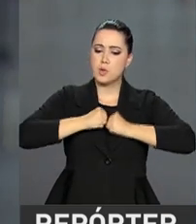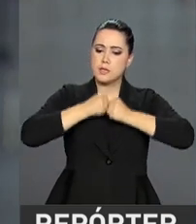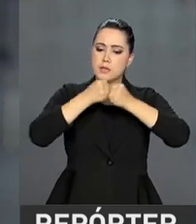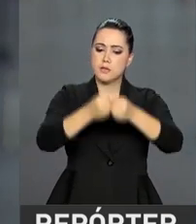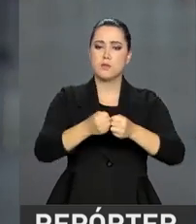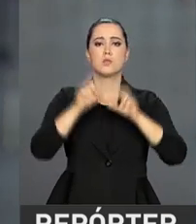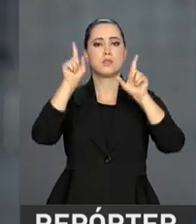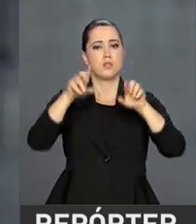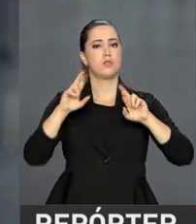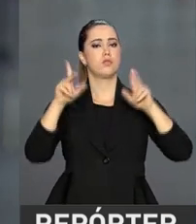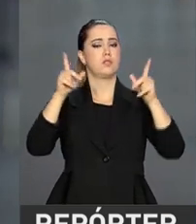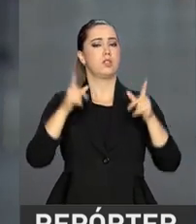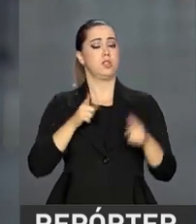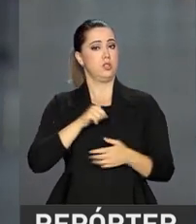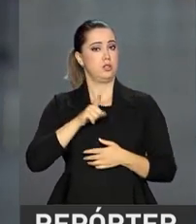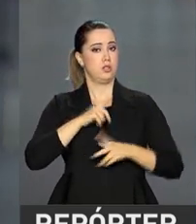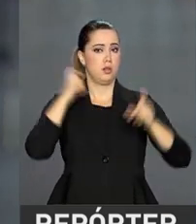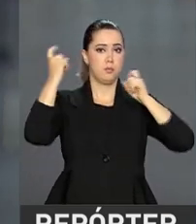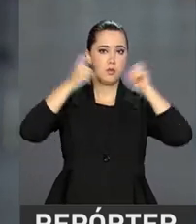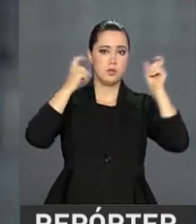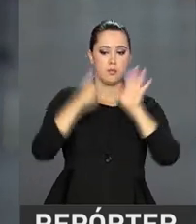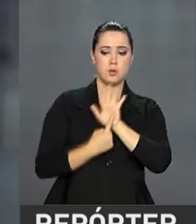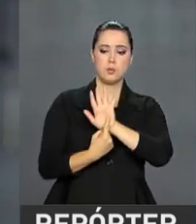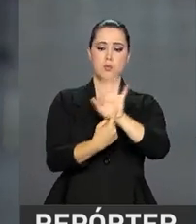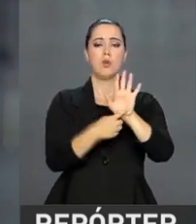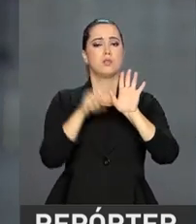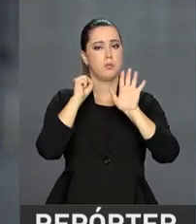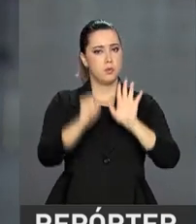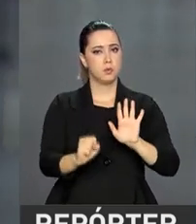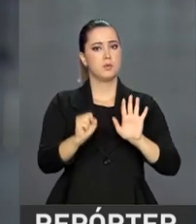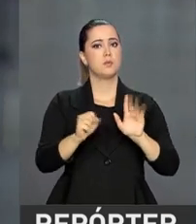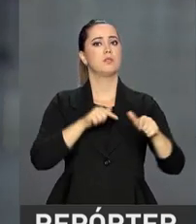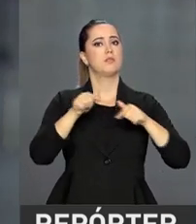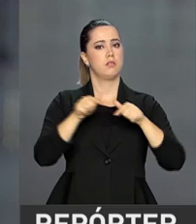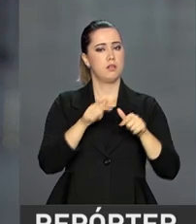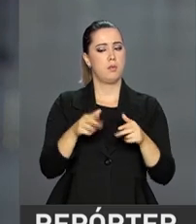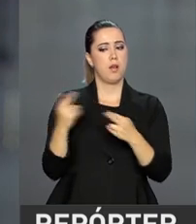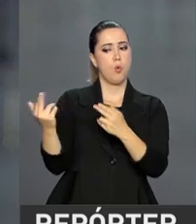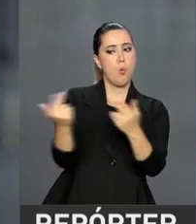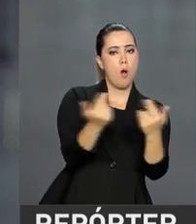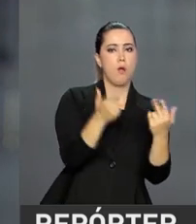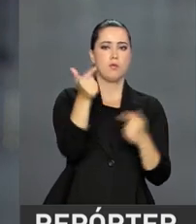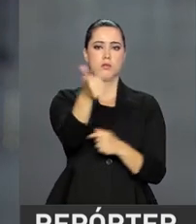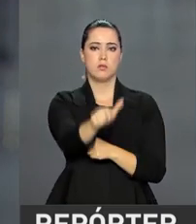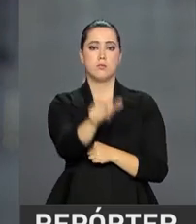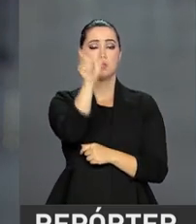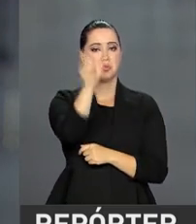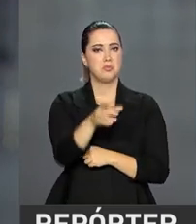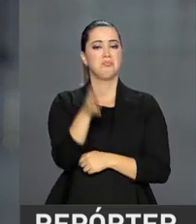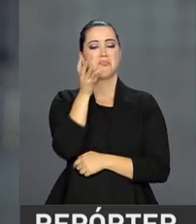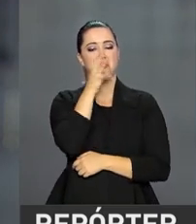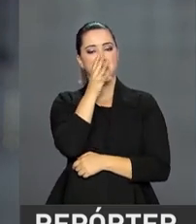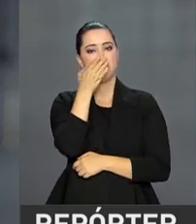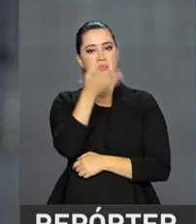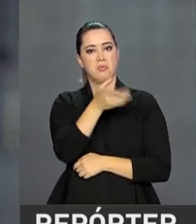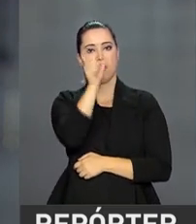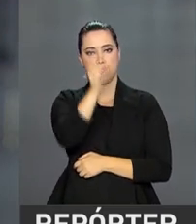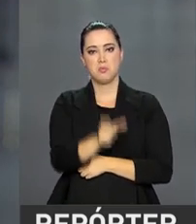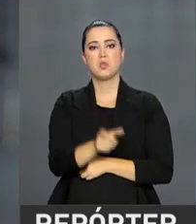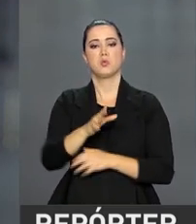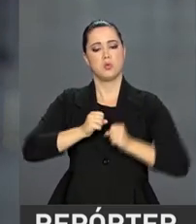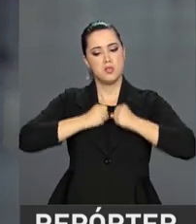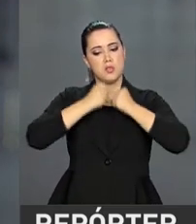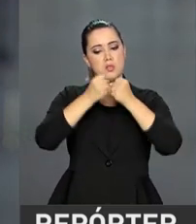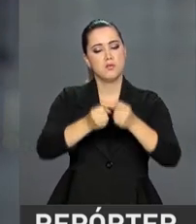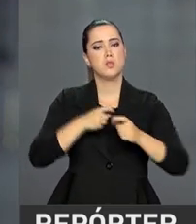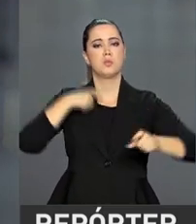a diferença não há preocupação de mostrar que sou capaz de fazer aquele trabalho é de admirar realmente eles se dedicam